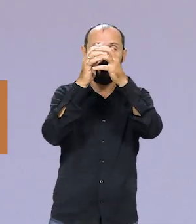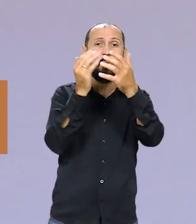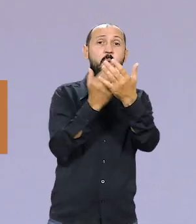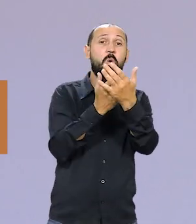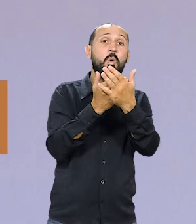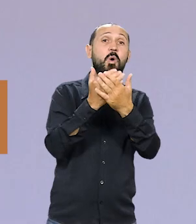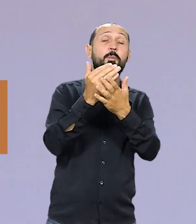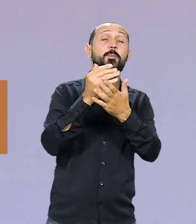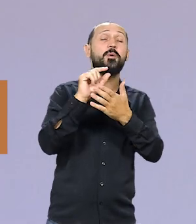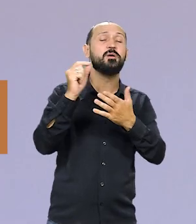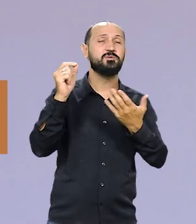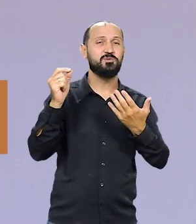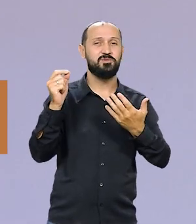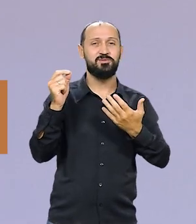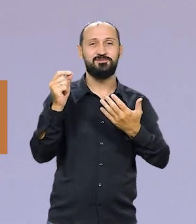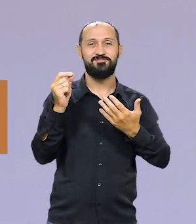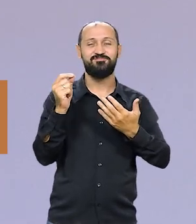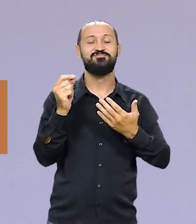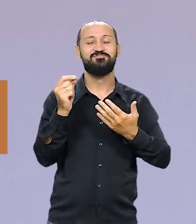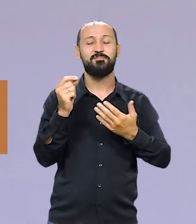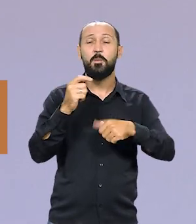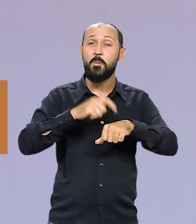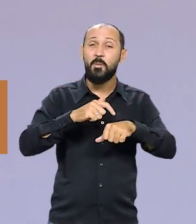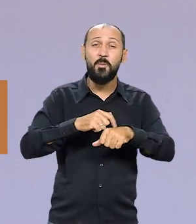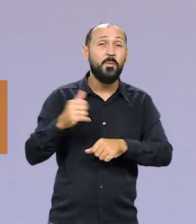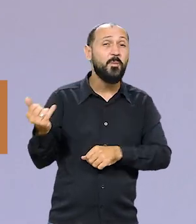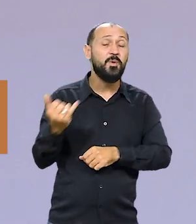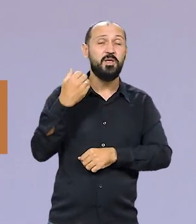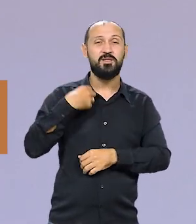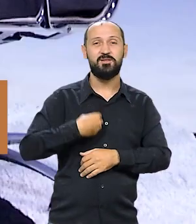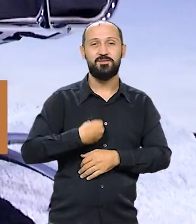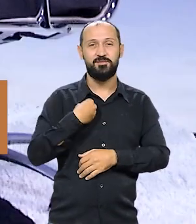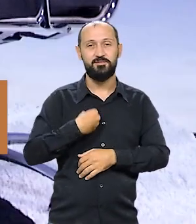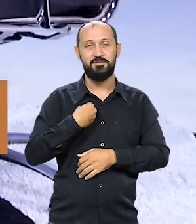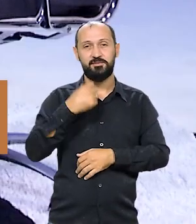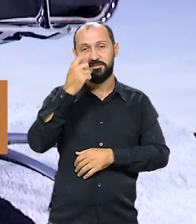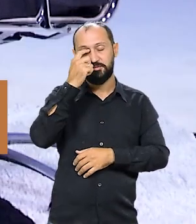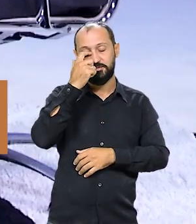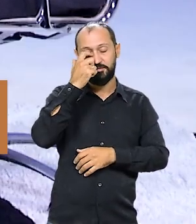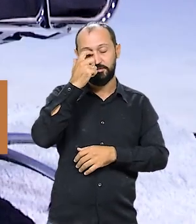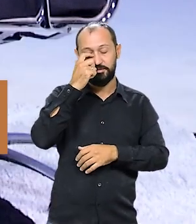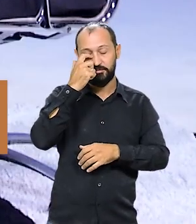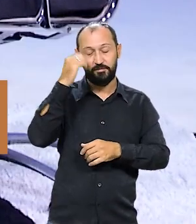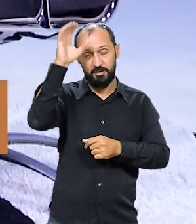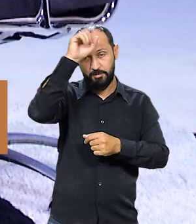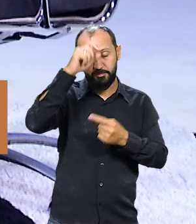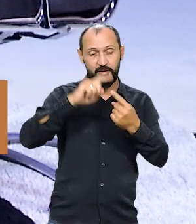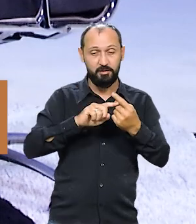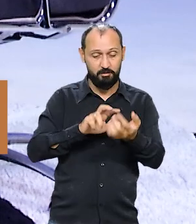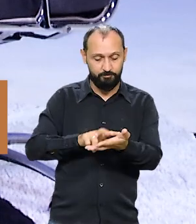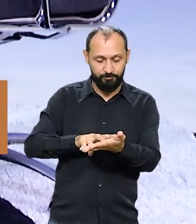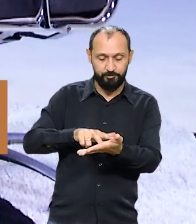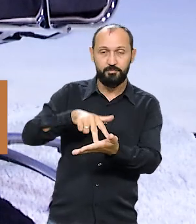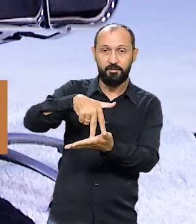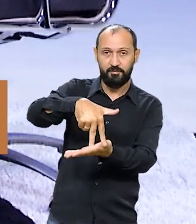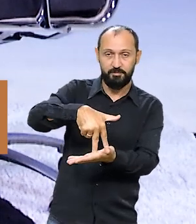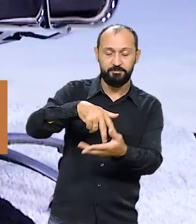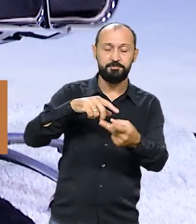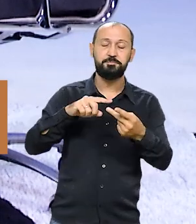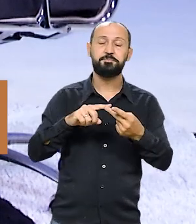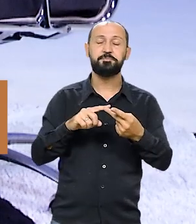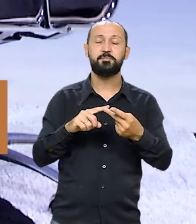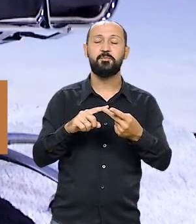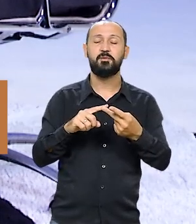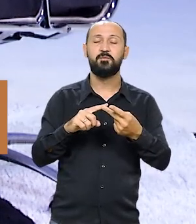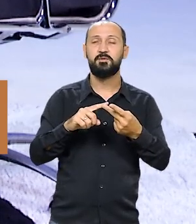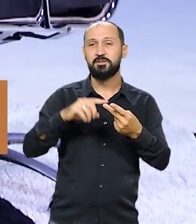primeiros 2 anos são os momentos mais importantes da nossa vida. Você vai aprender ali a se levantar,